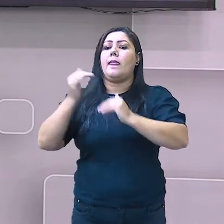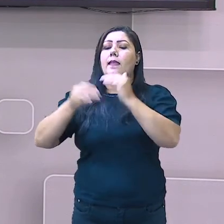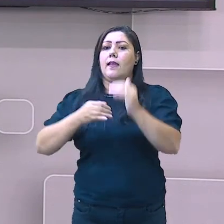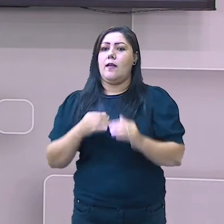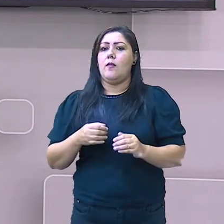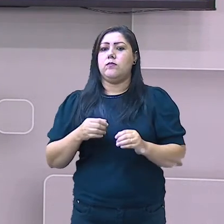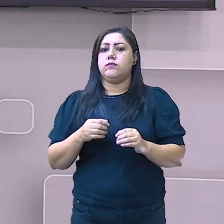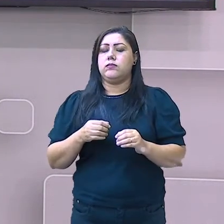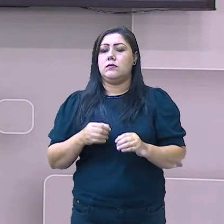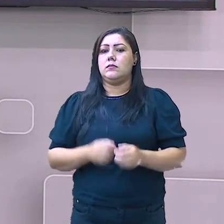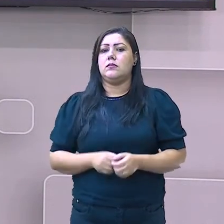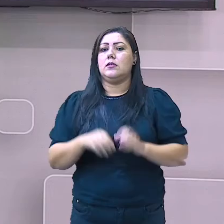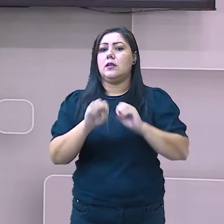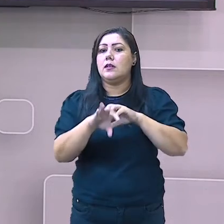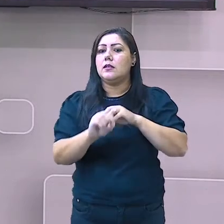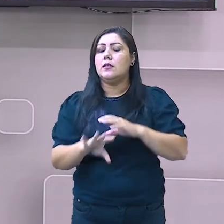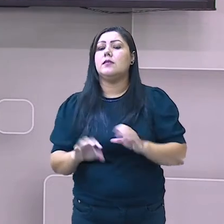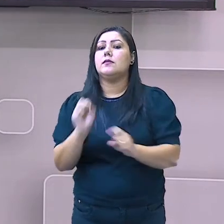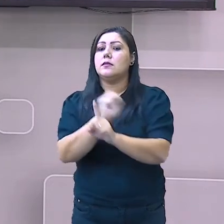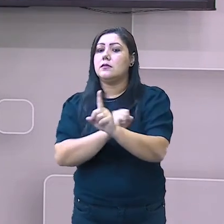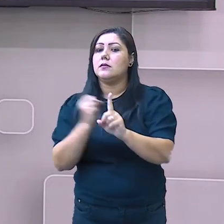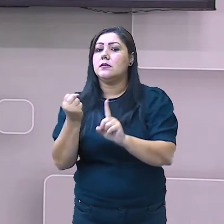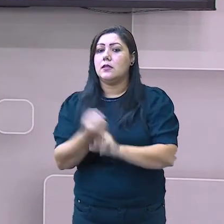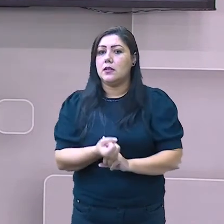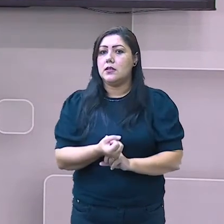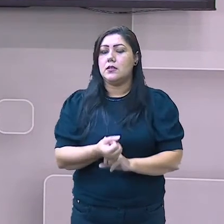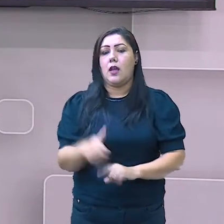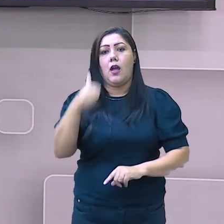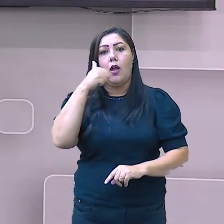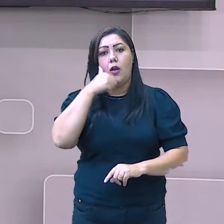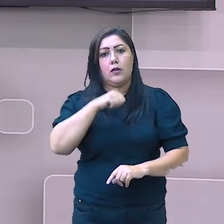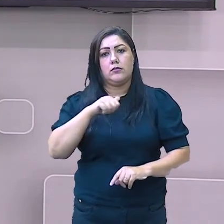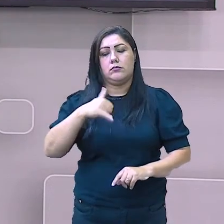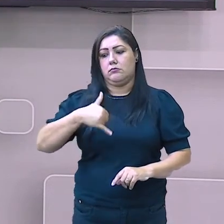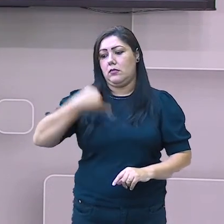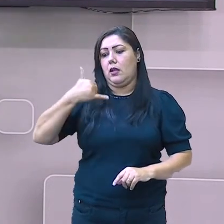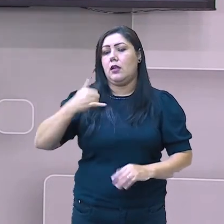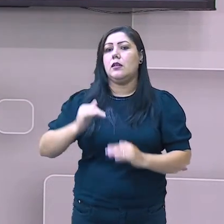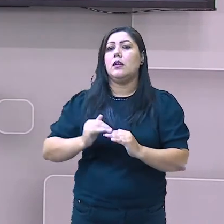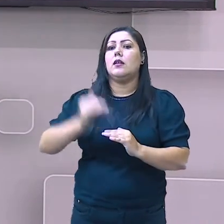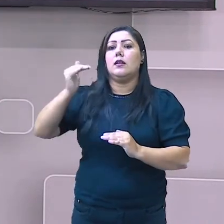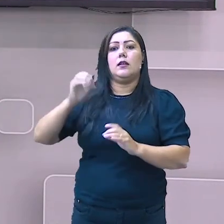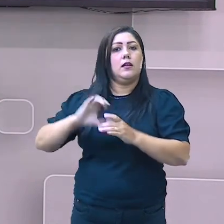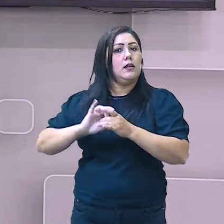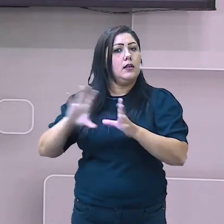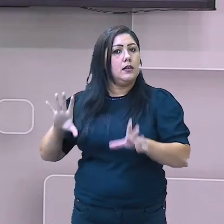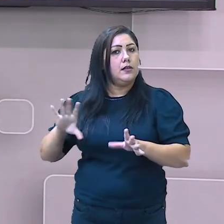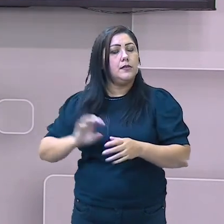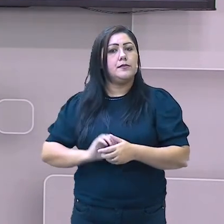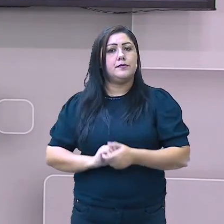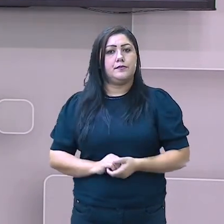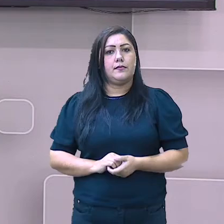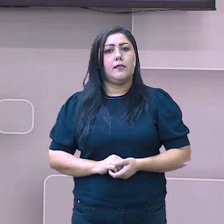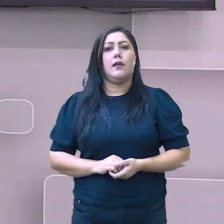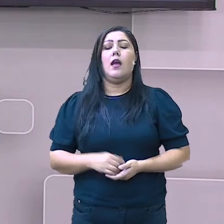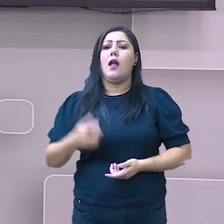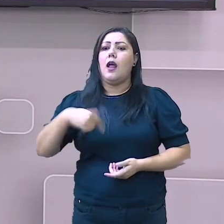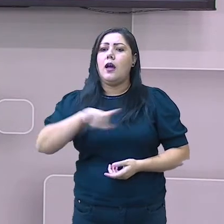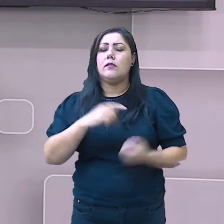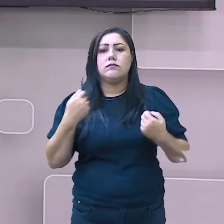facilitem a emancipação da mulher. Isso é muito bom, a gente precisa disso. A nossa sociedade precisa de